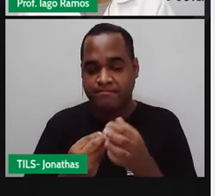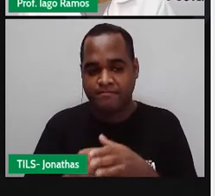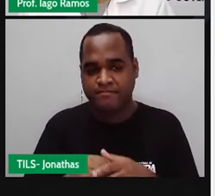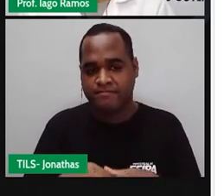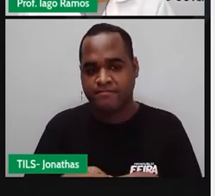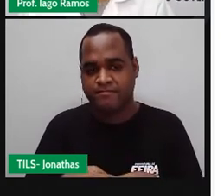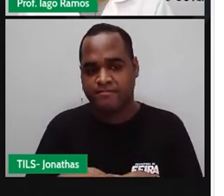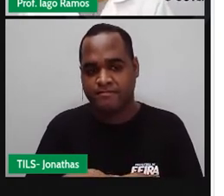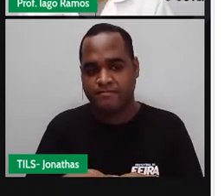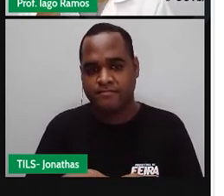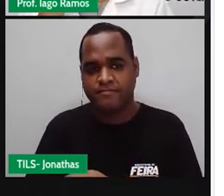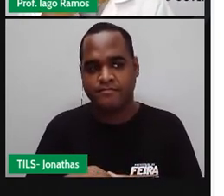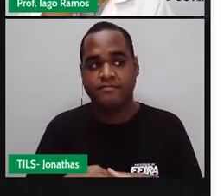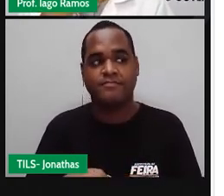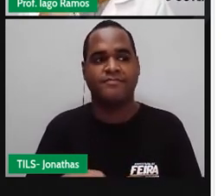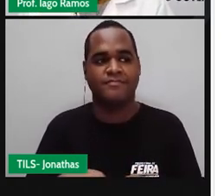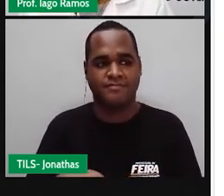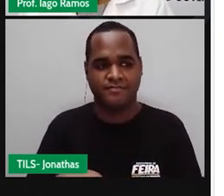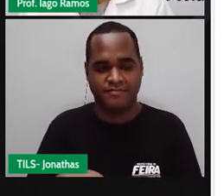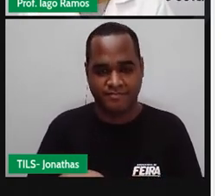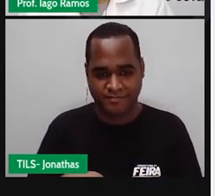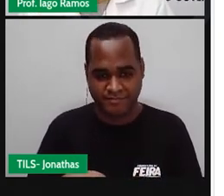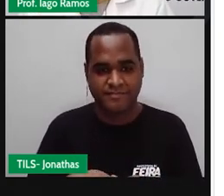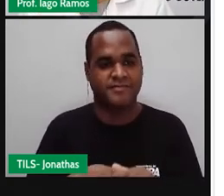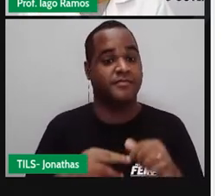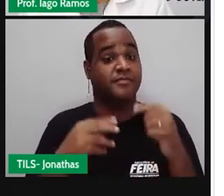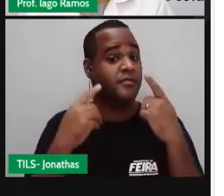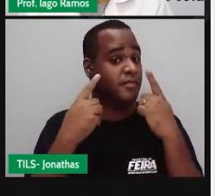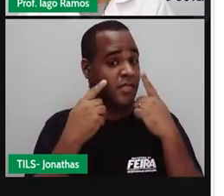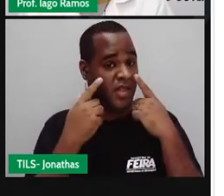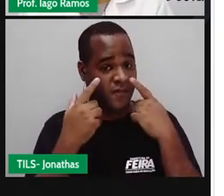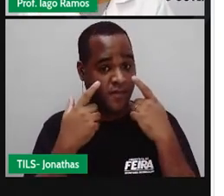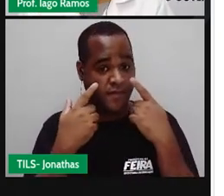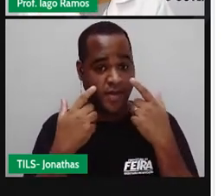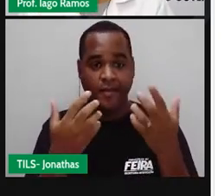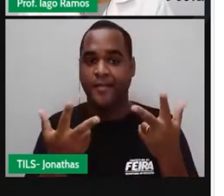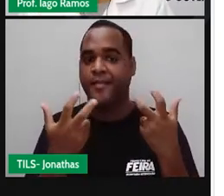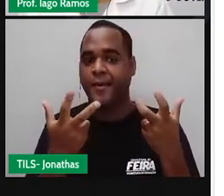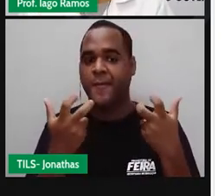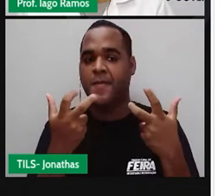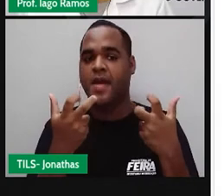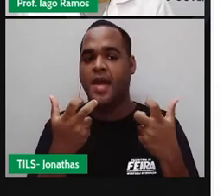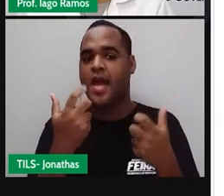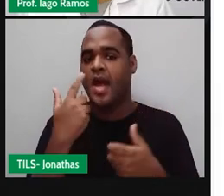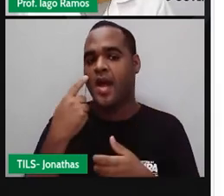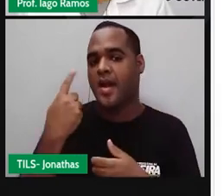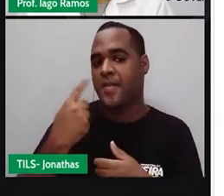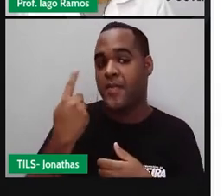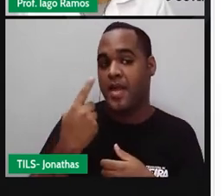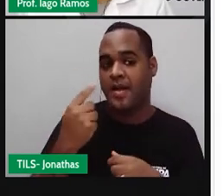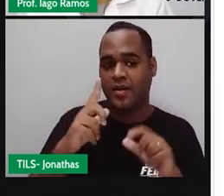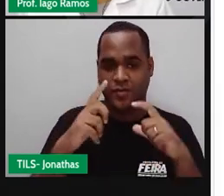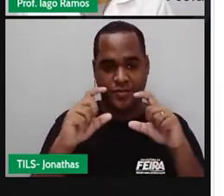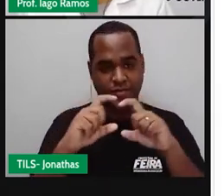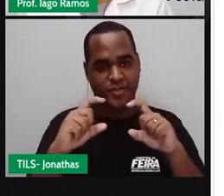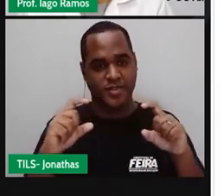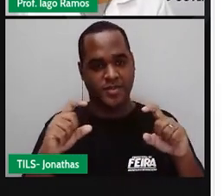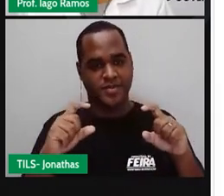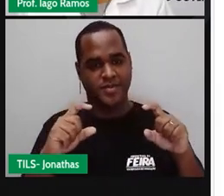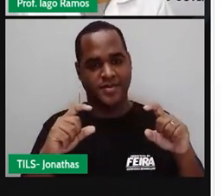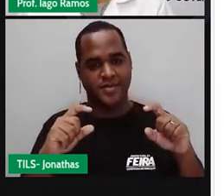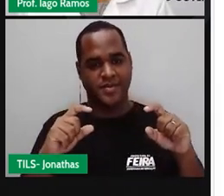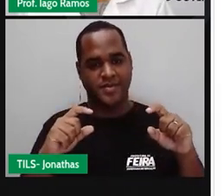olha só é a primeira fração olha só a segunda fração